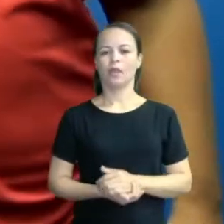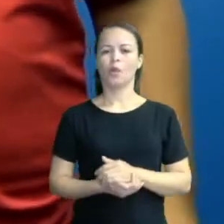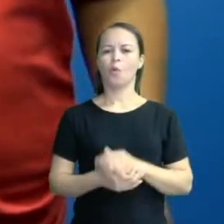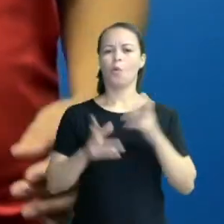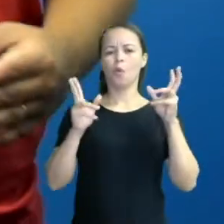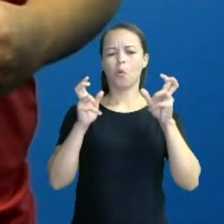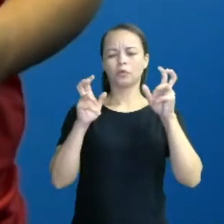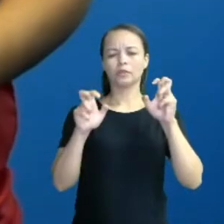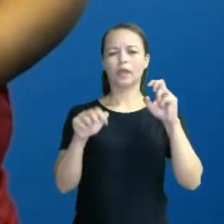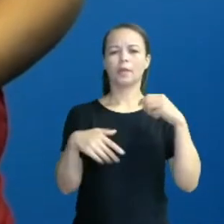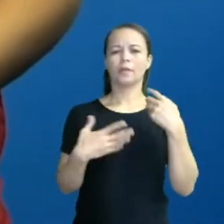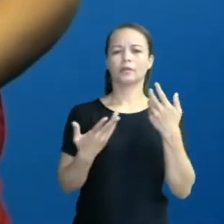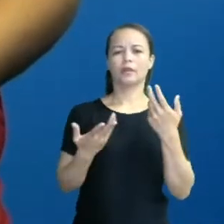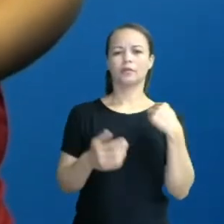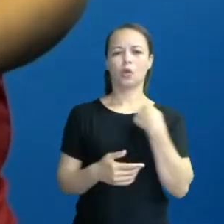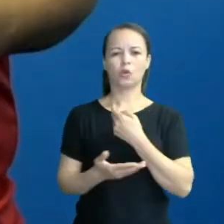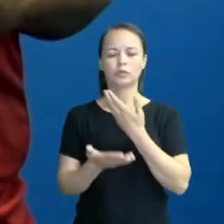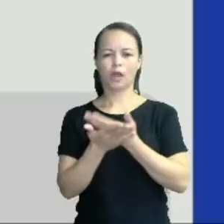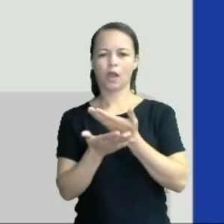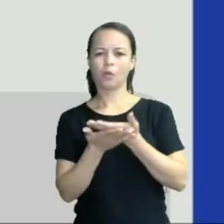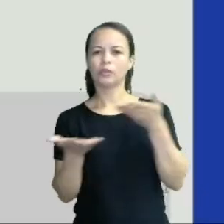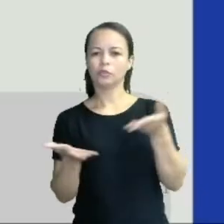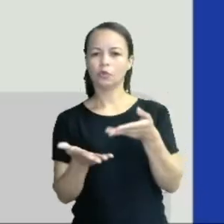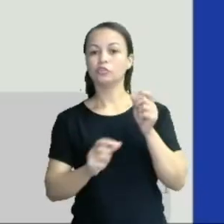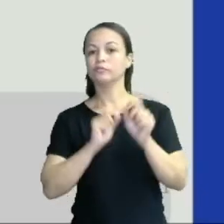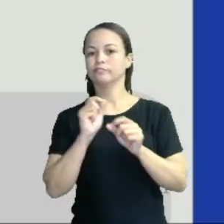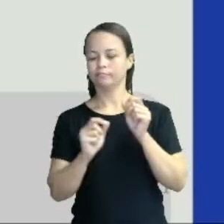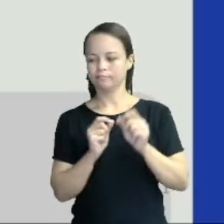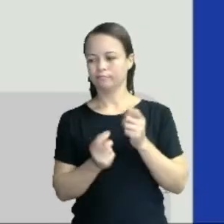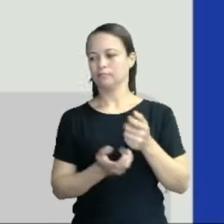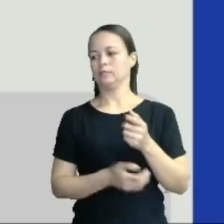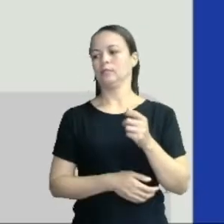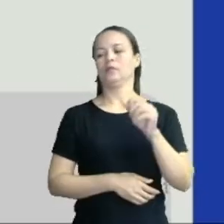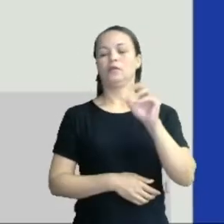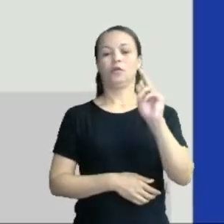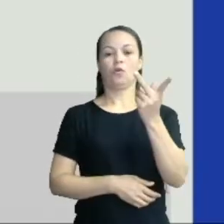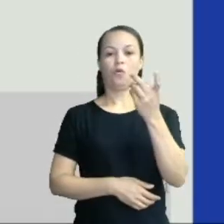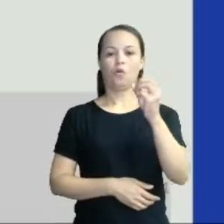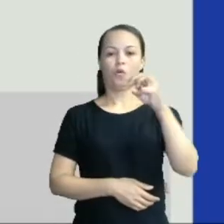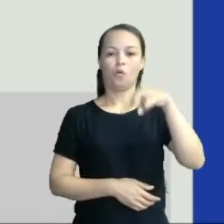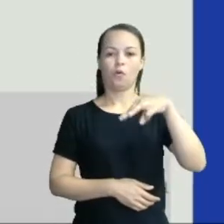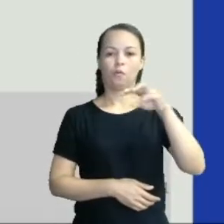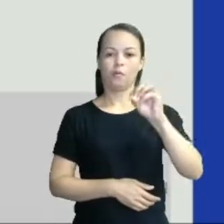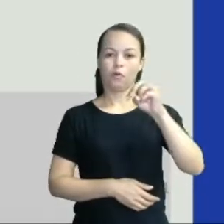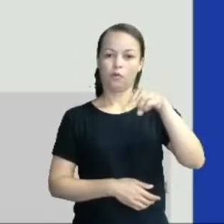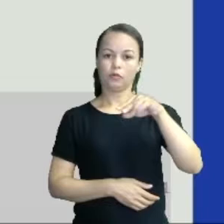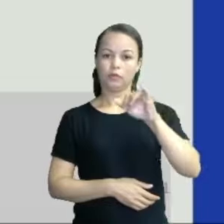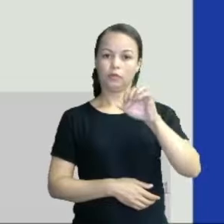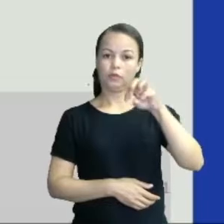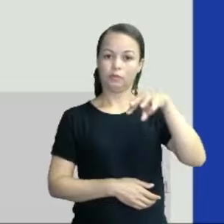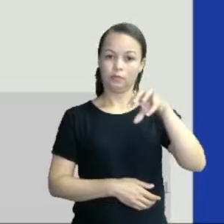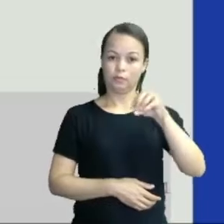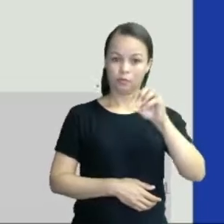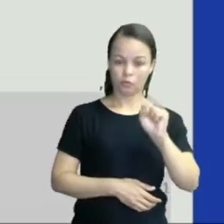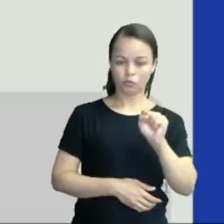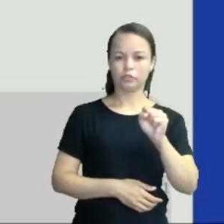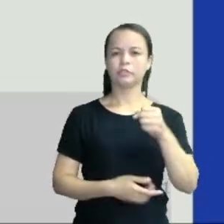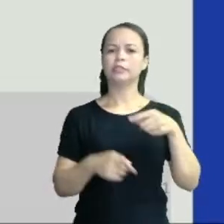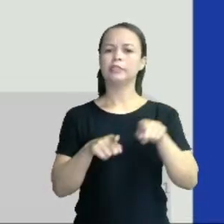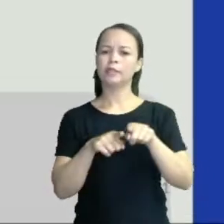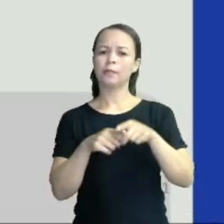hoje será os homônimos e parônimos. Vamos reconhecer